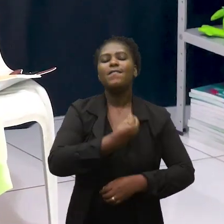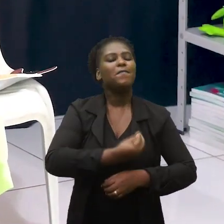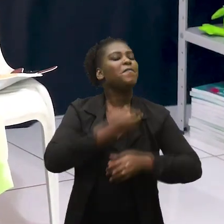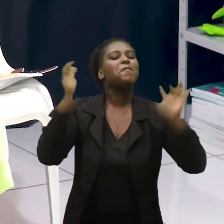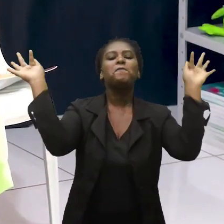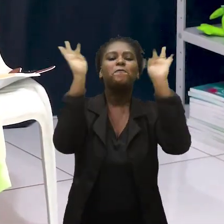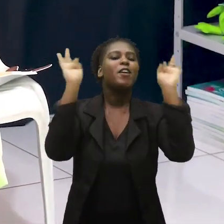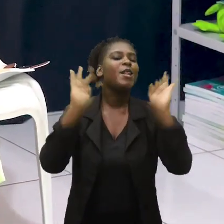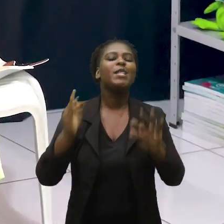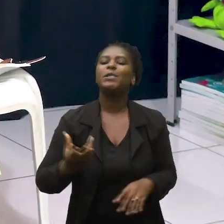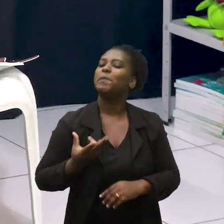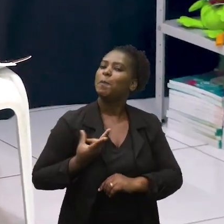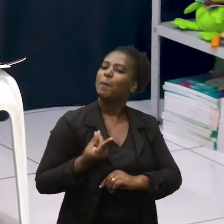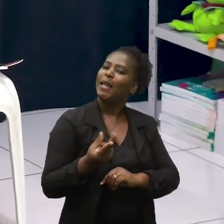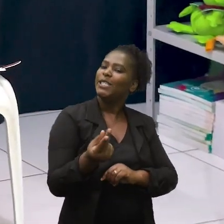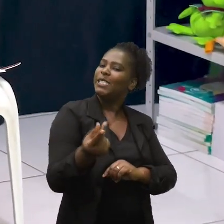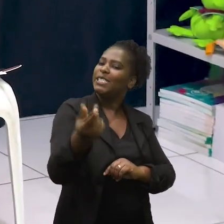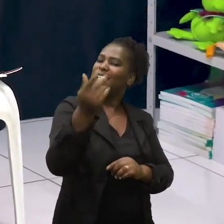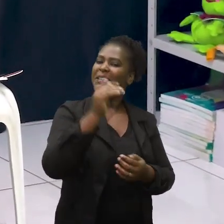para sempre.